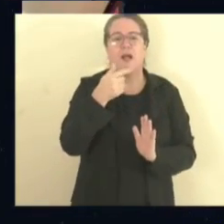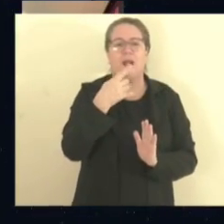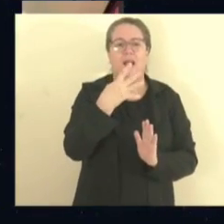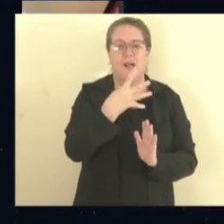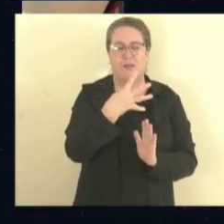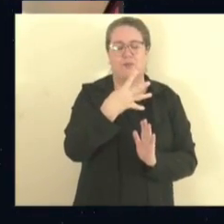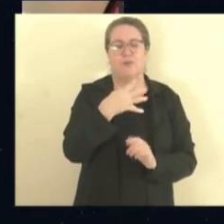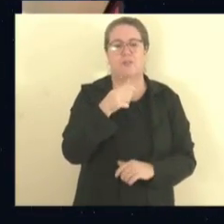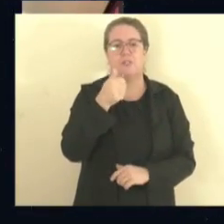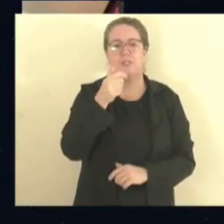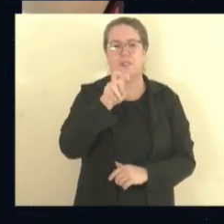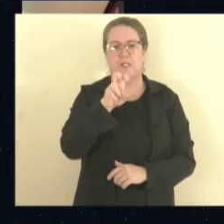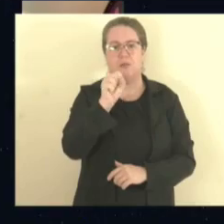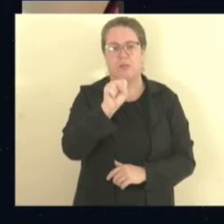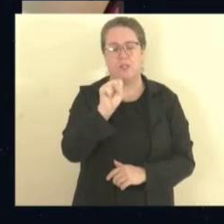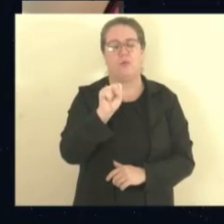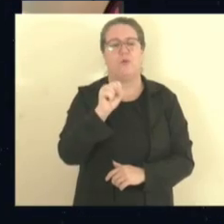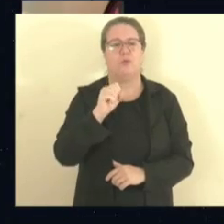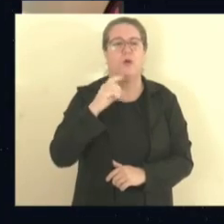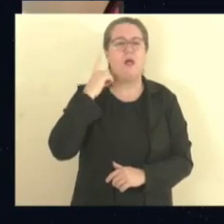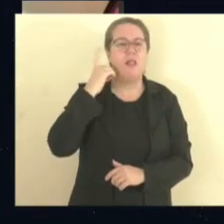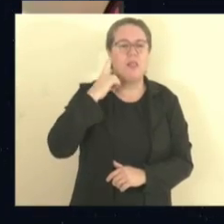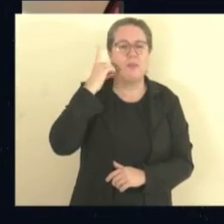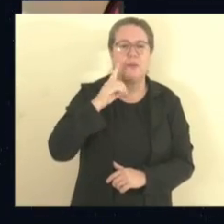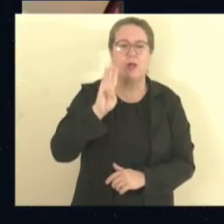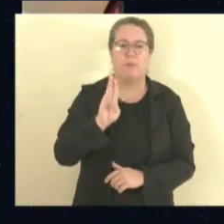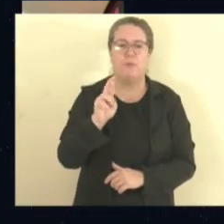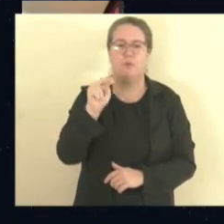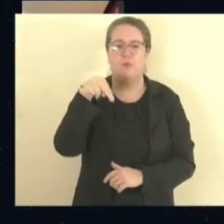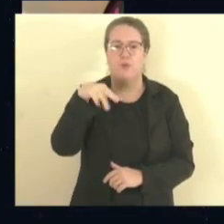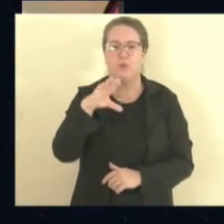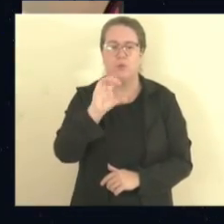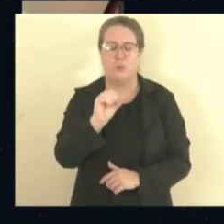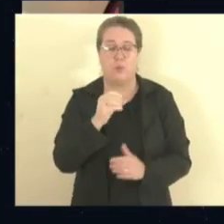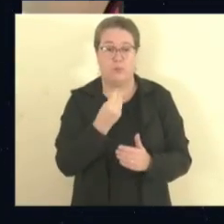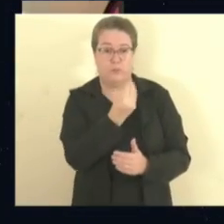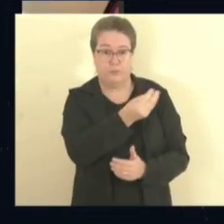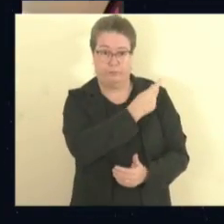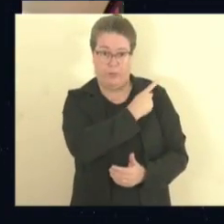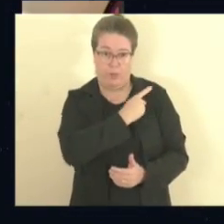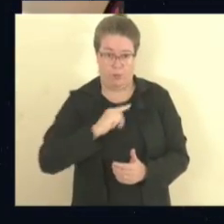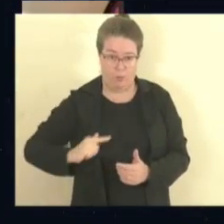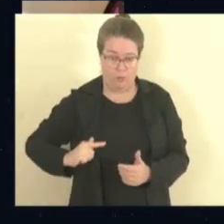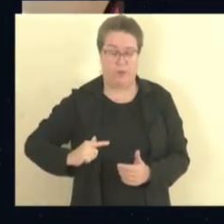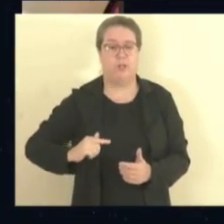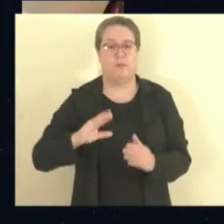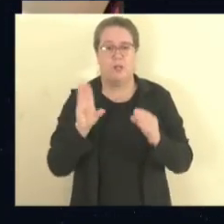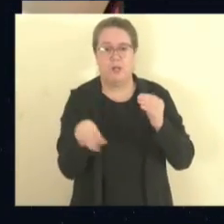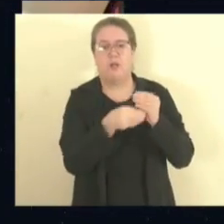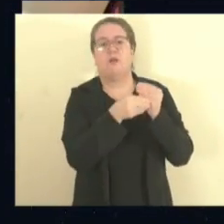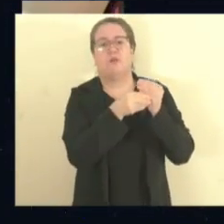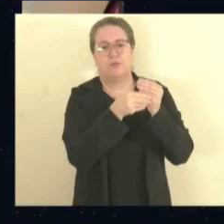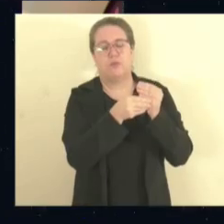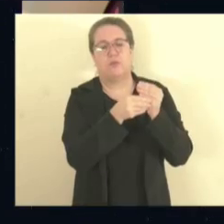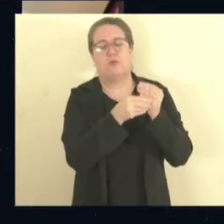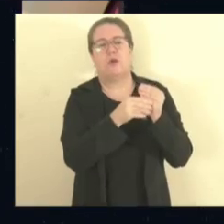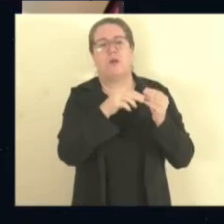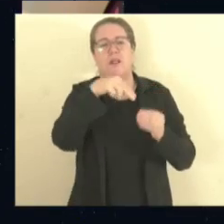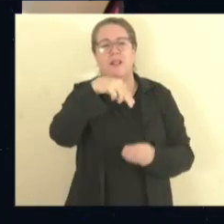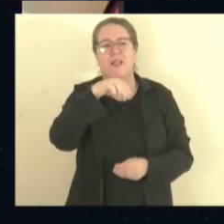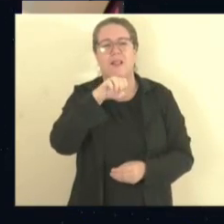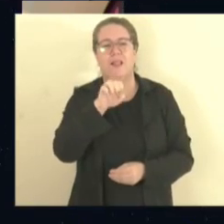1458-2024, do deputado doutor Bruno Rezende, ao Governo do Estado, para inclusão de procedimentos de